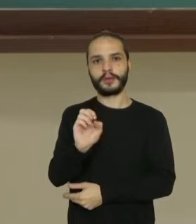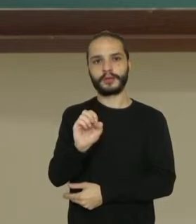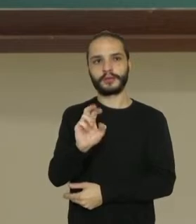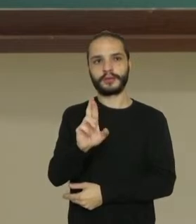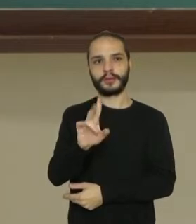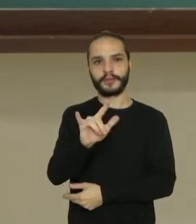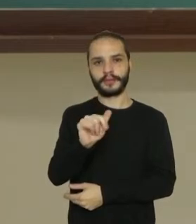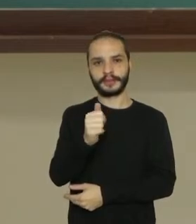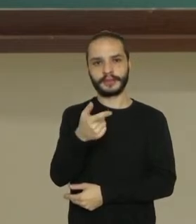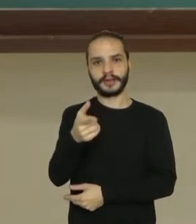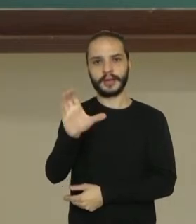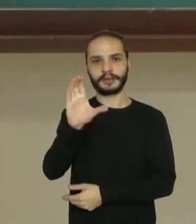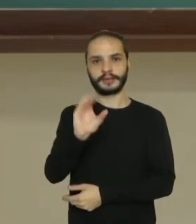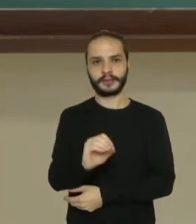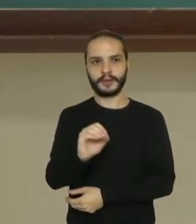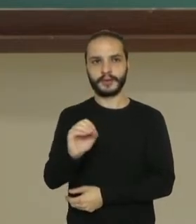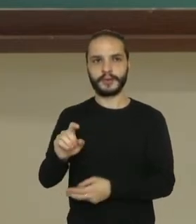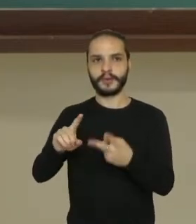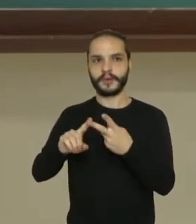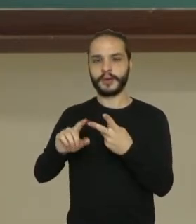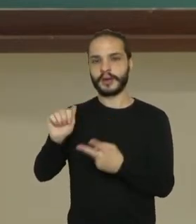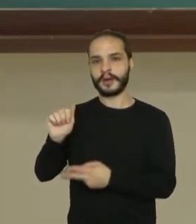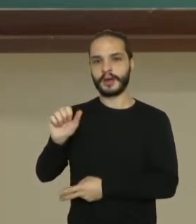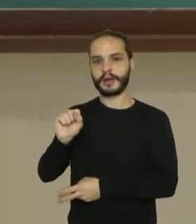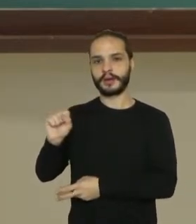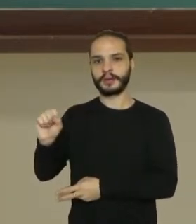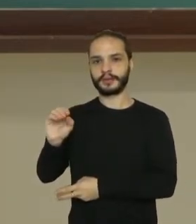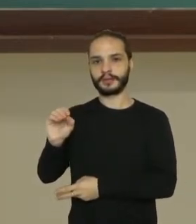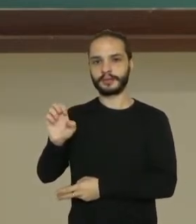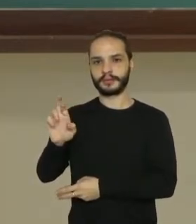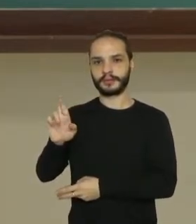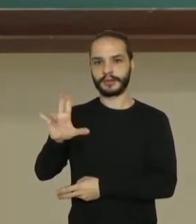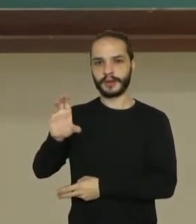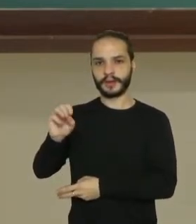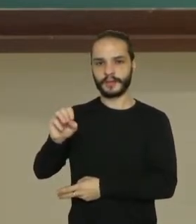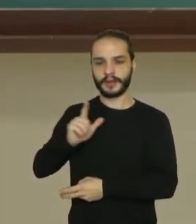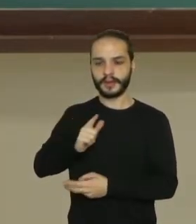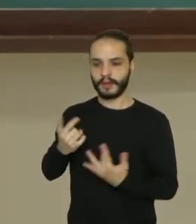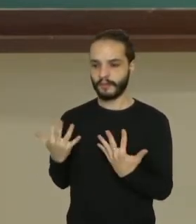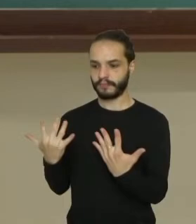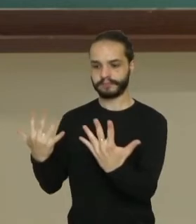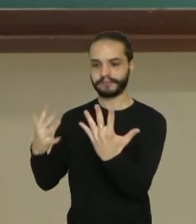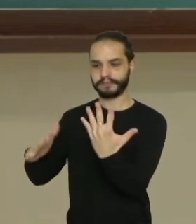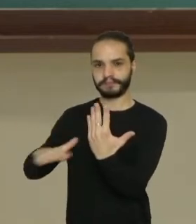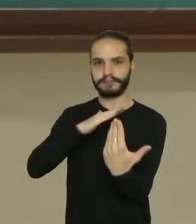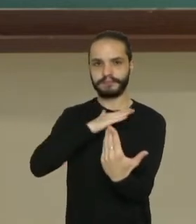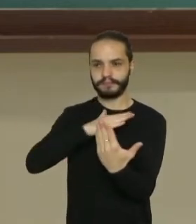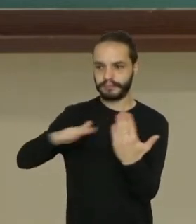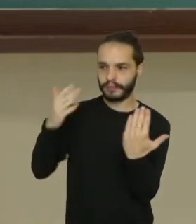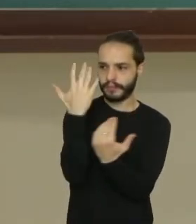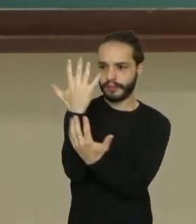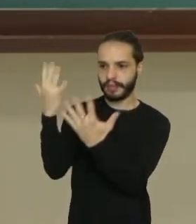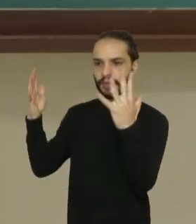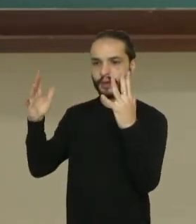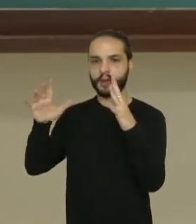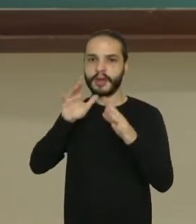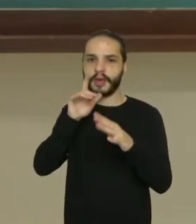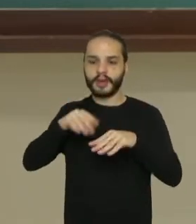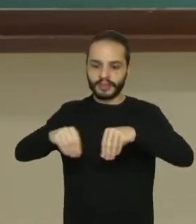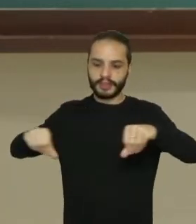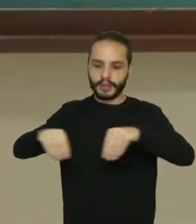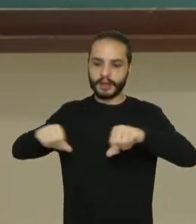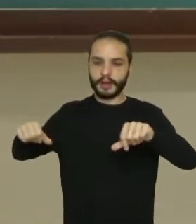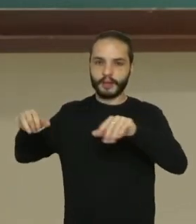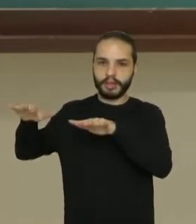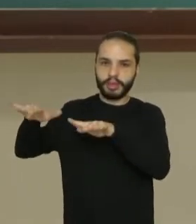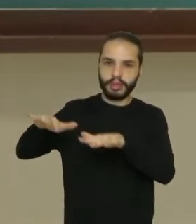seguinte: se eu tiro a cobertura vegetal da terra e aí chove, toda essa areia e essa terra acaba vindo para os rios. Então,